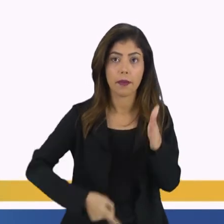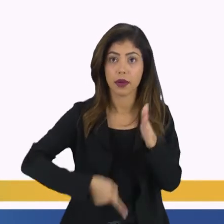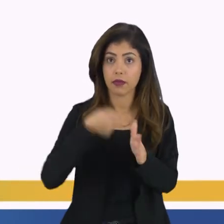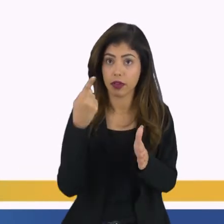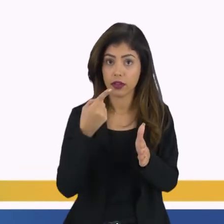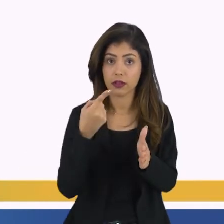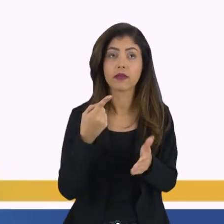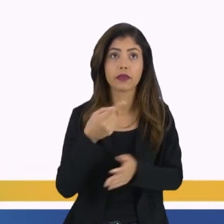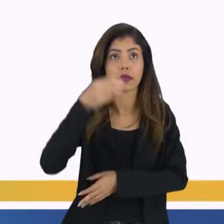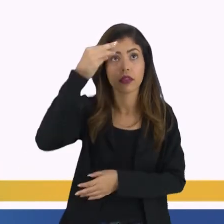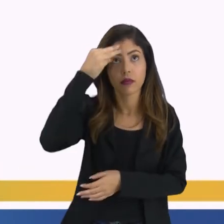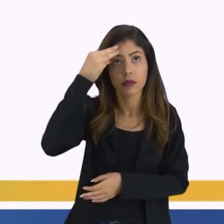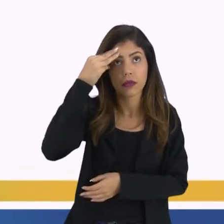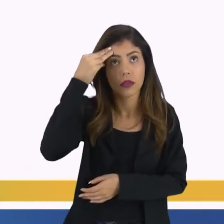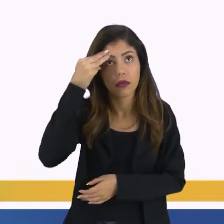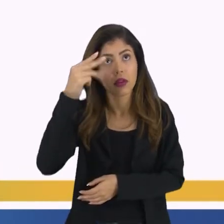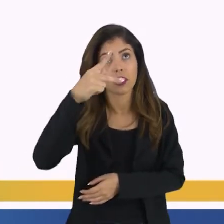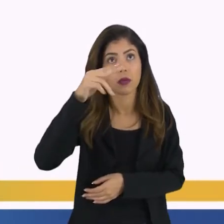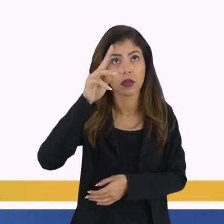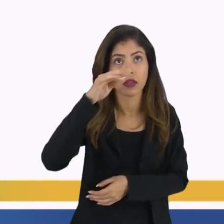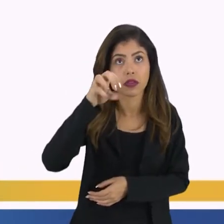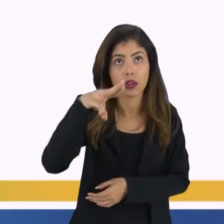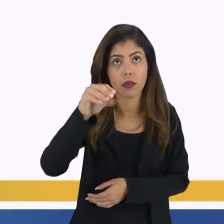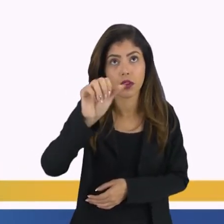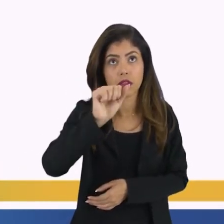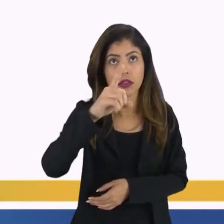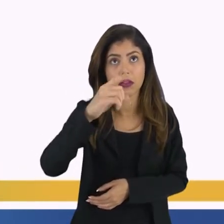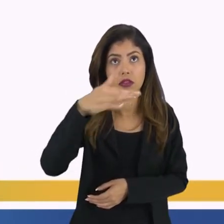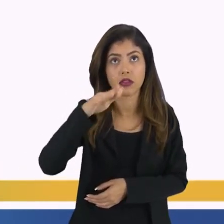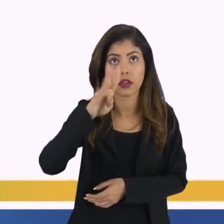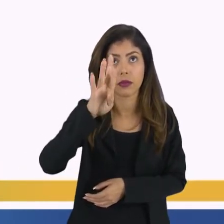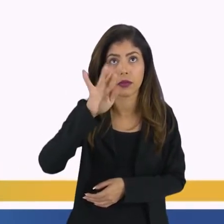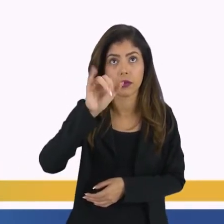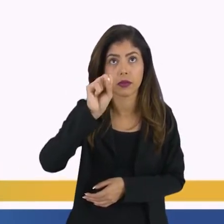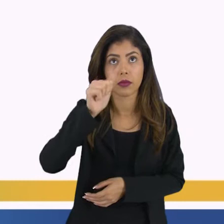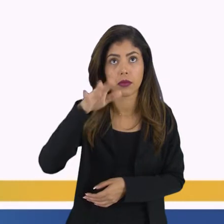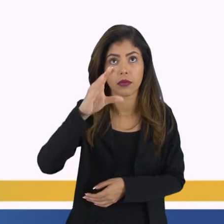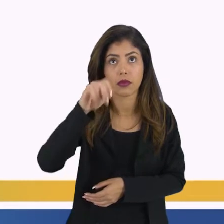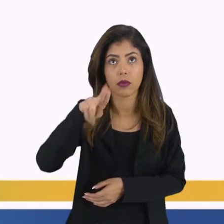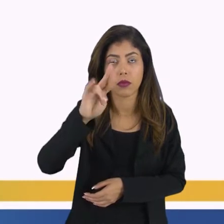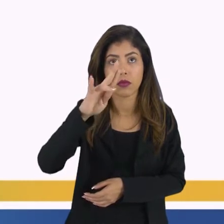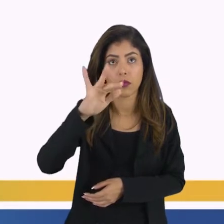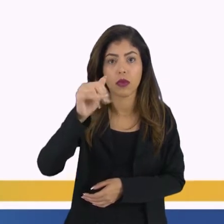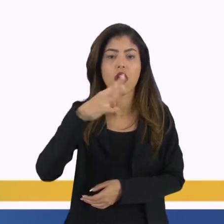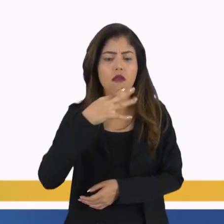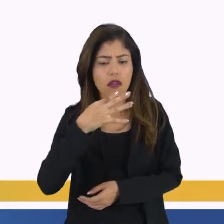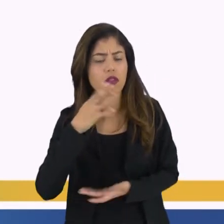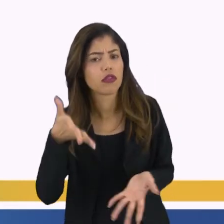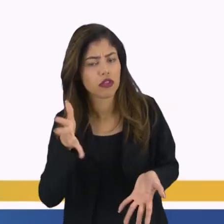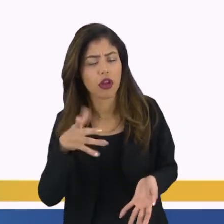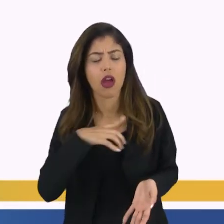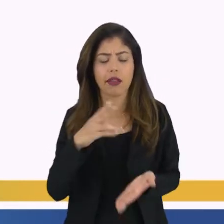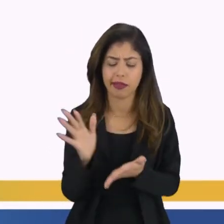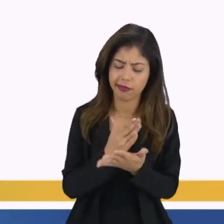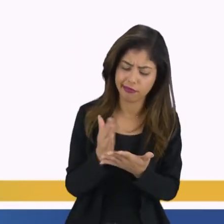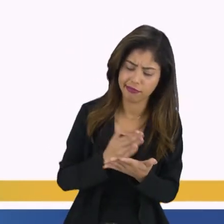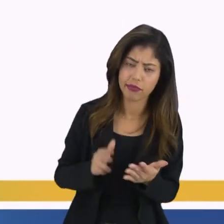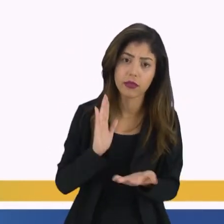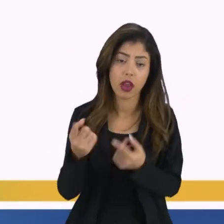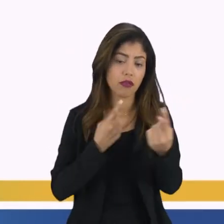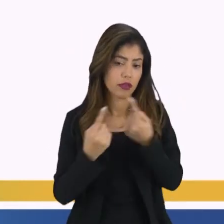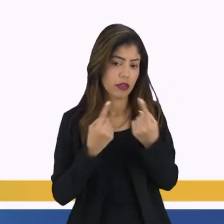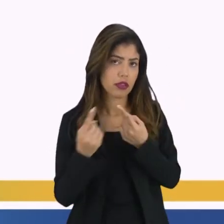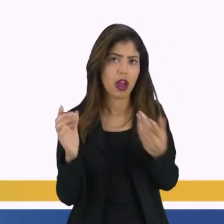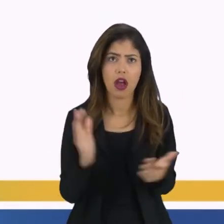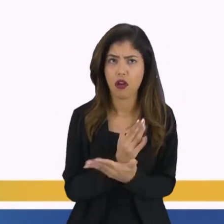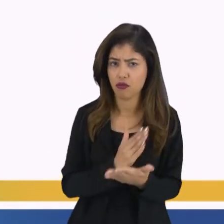indicação, Memórias Póstumas de Brás Cubas, um livro extremamente conhecido, tenho certeza que você já se deparou com a leitura desse livro, e nós vamos ter algumas discussões em torno